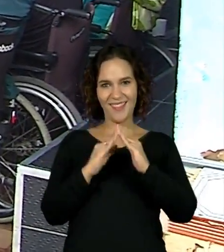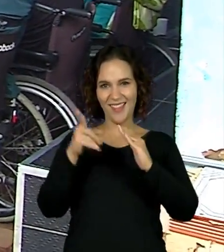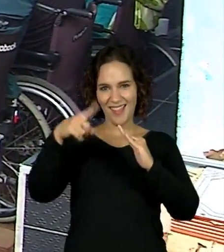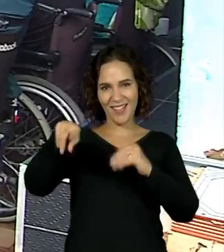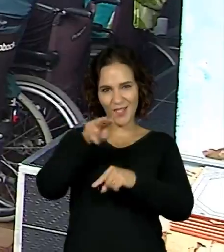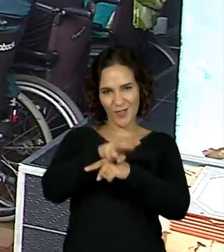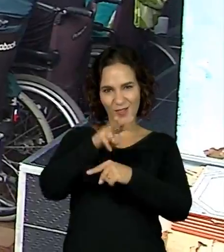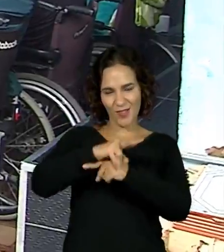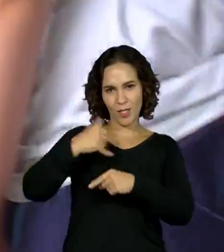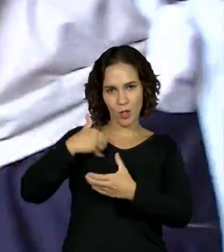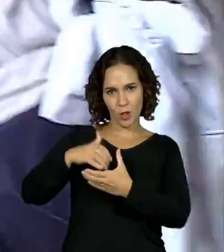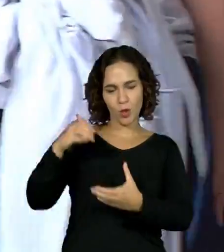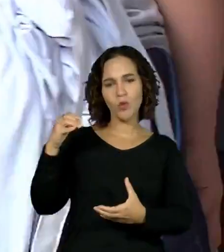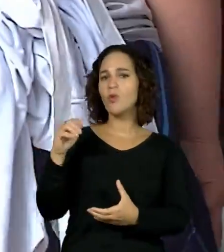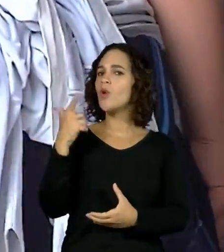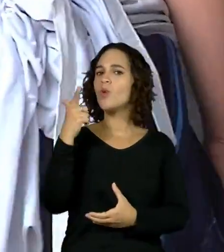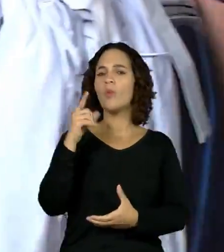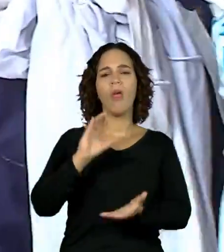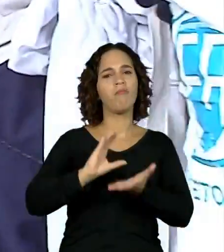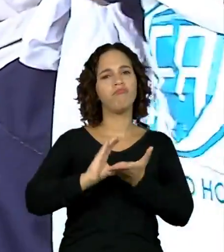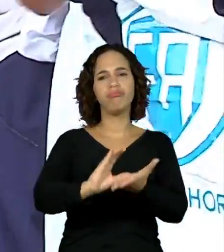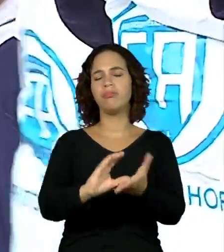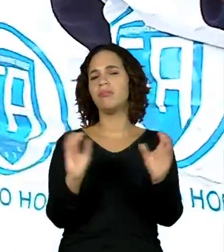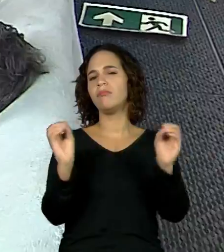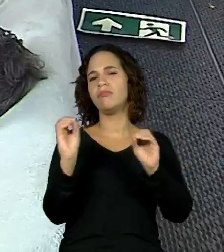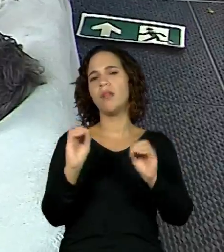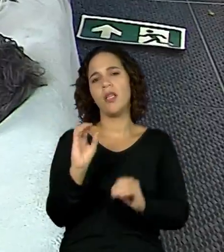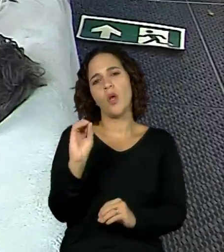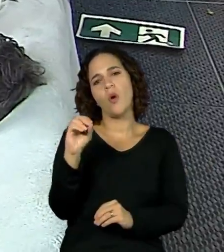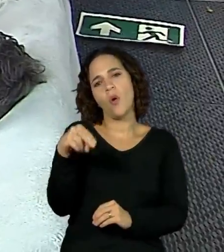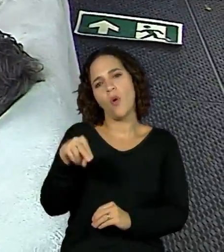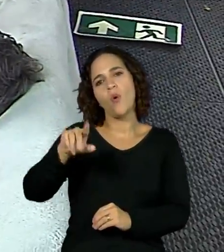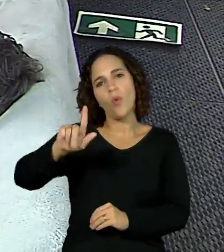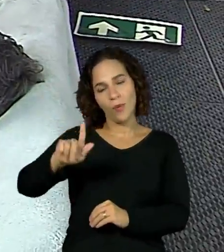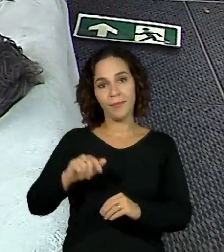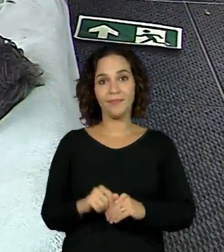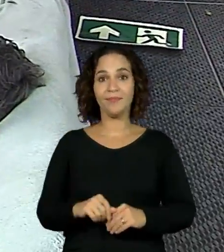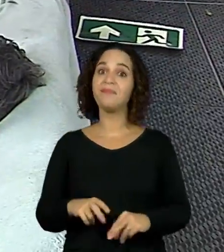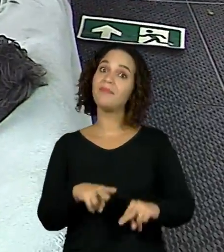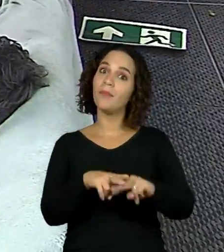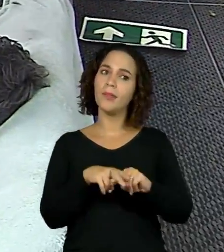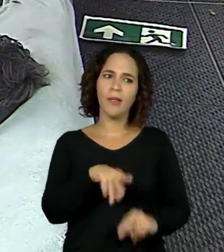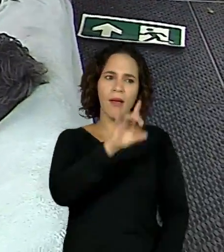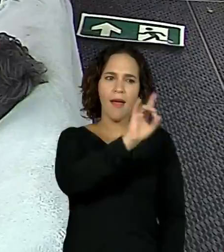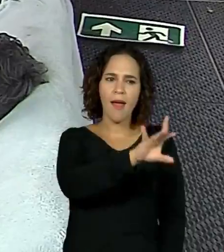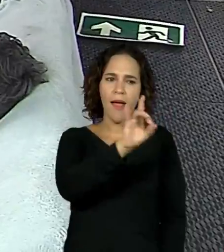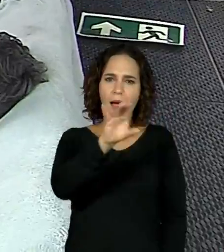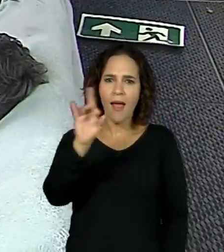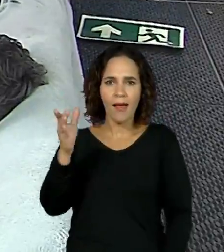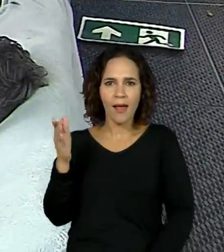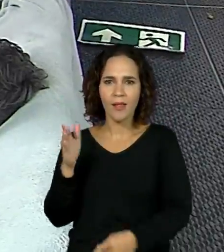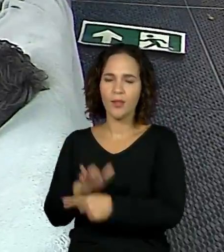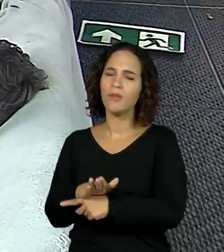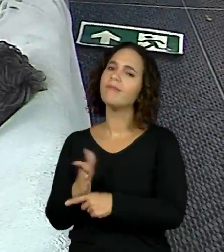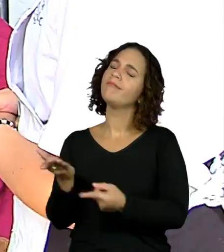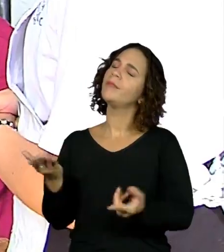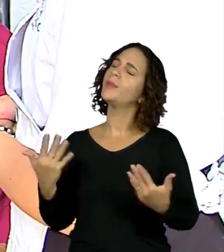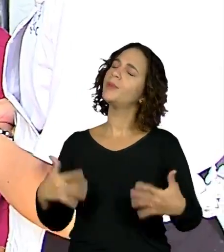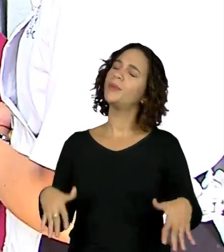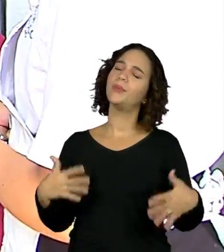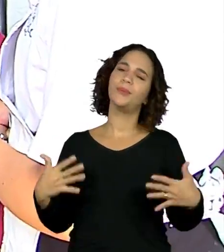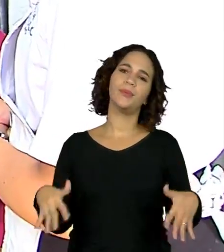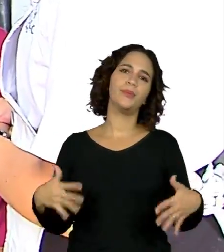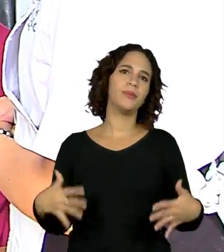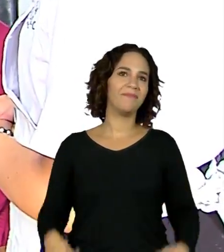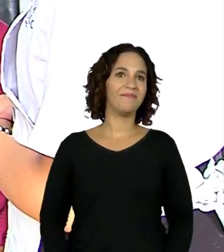não governamental sem fins lucrativos. Por isso, cada contribuição faz a diferença. Manjericão,